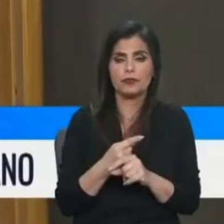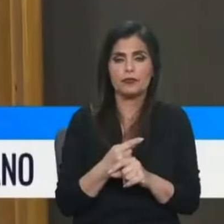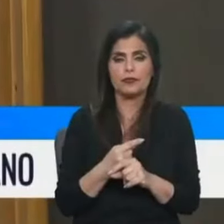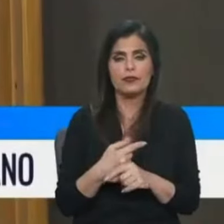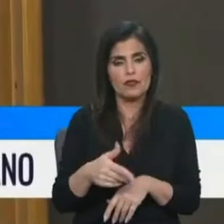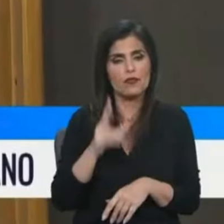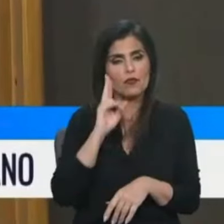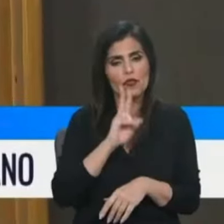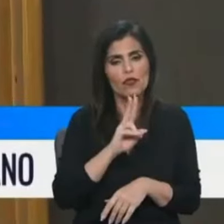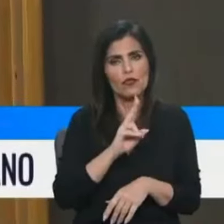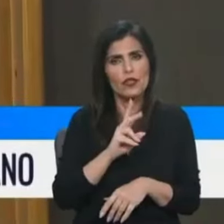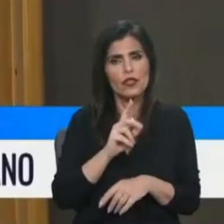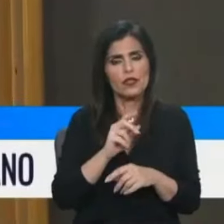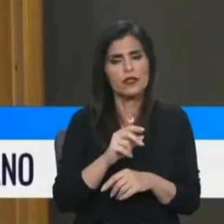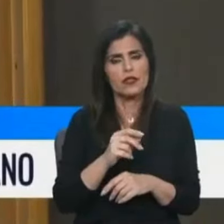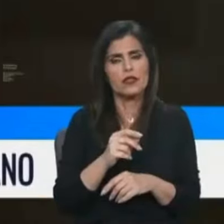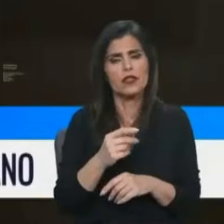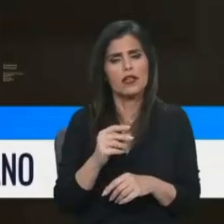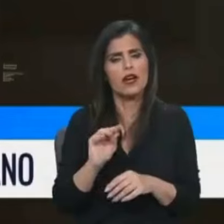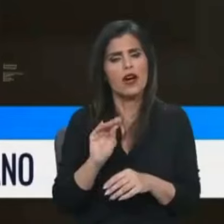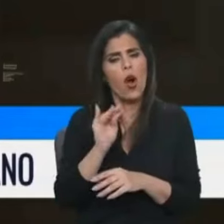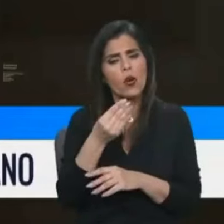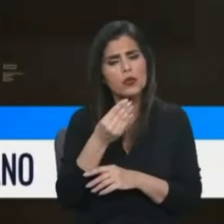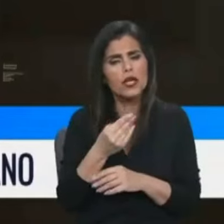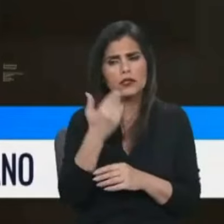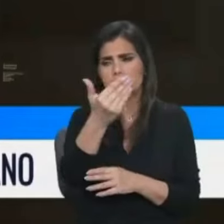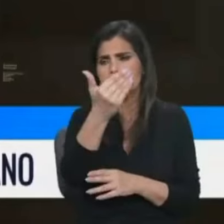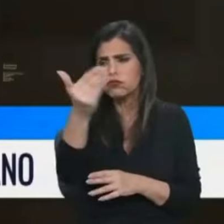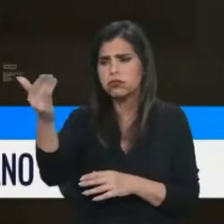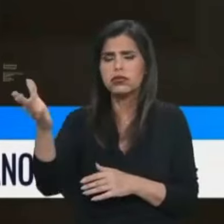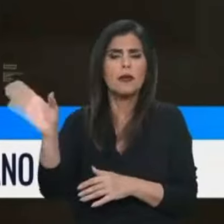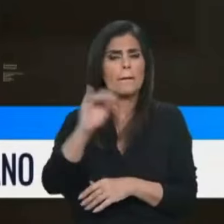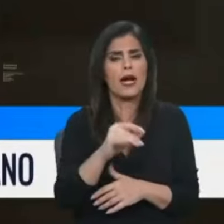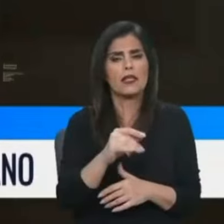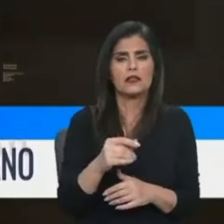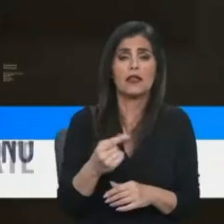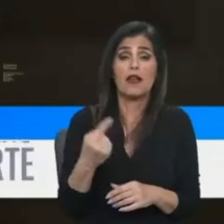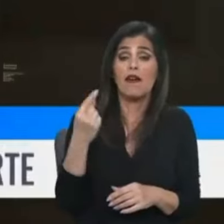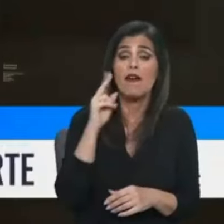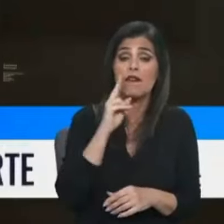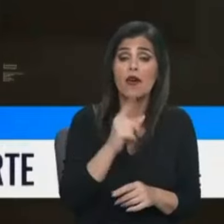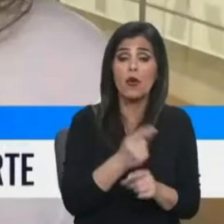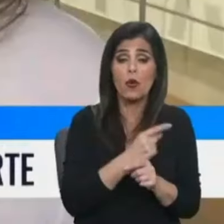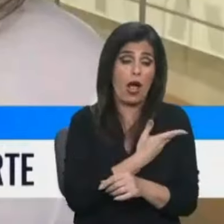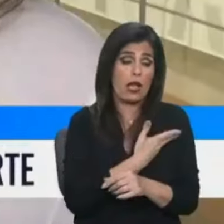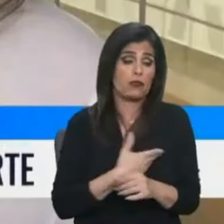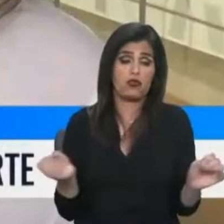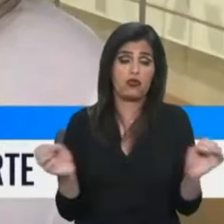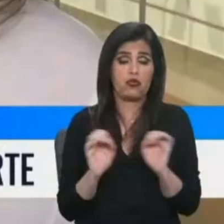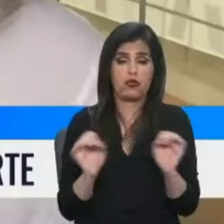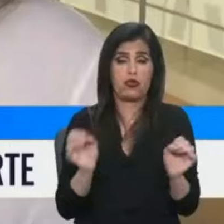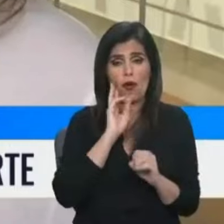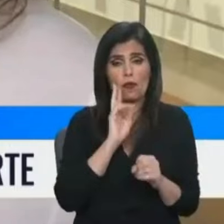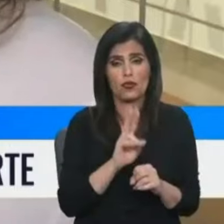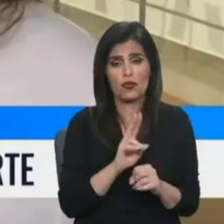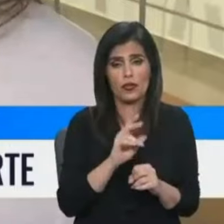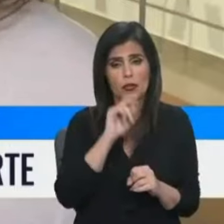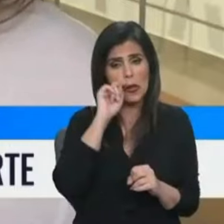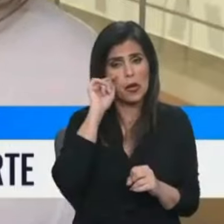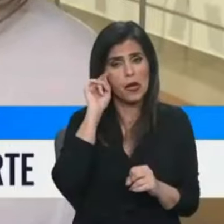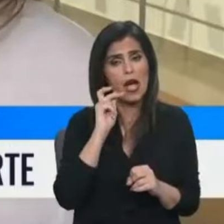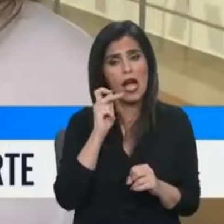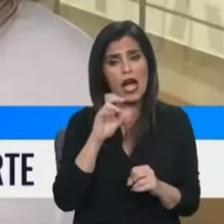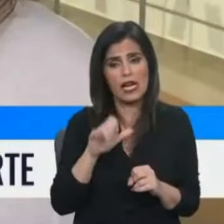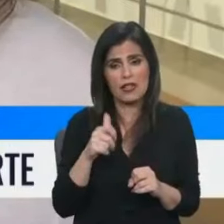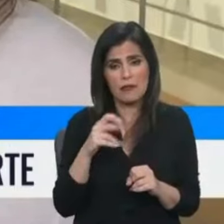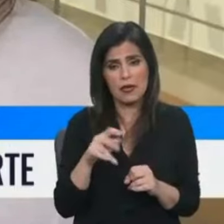ver muito mais obras expostas. Vamos ver obras de um tipo que não víamos antes. Vamos ver, por exemplo, obras de academia, obras